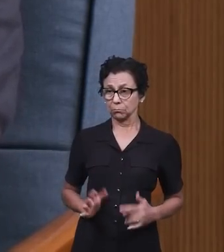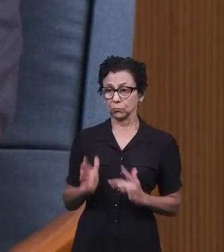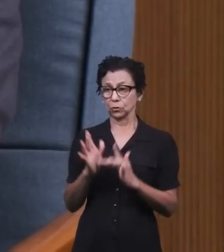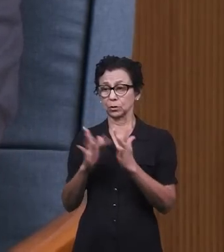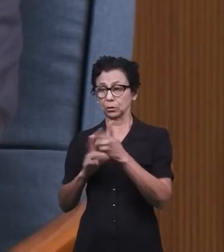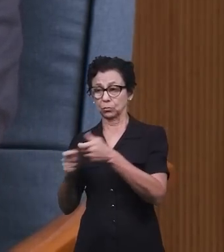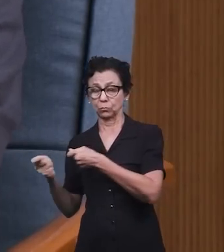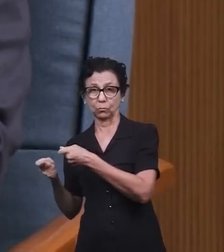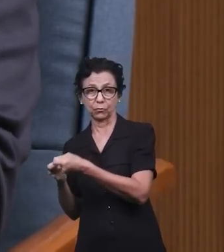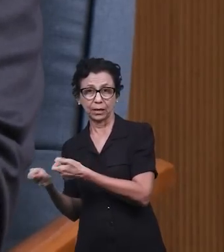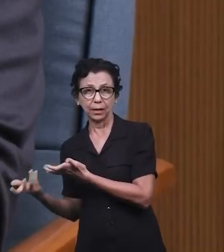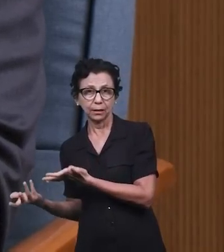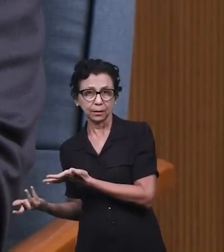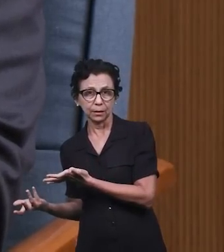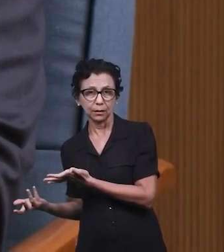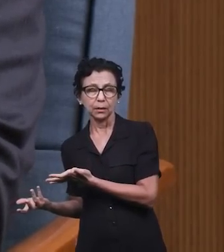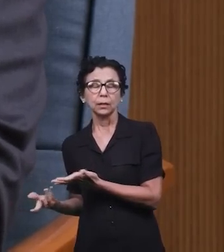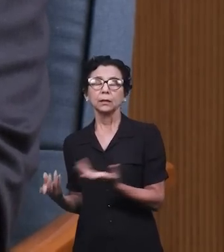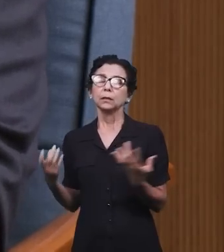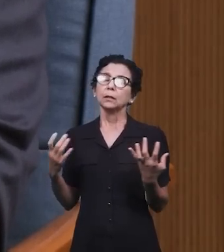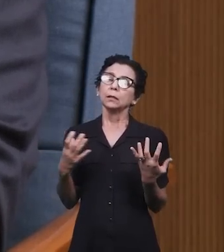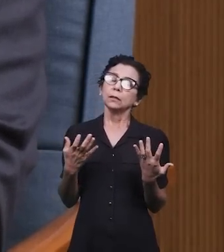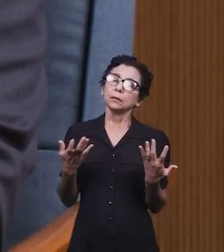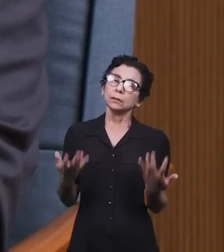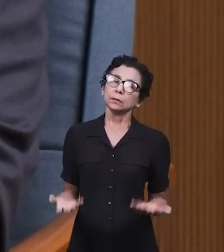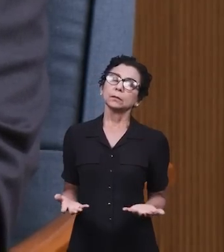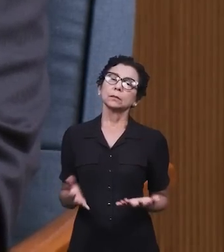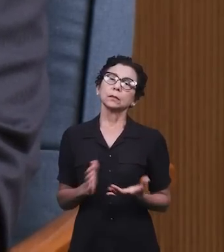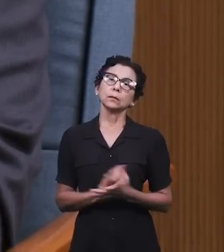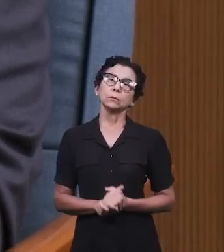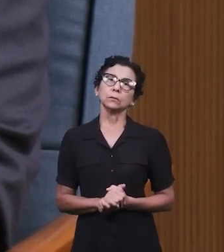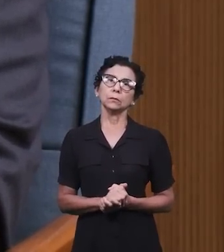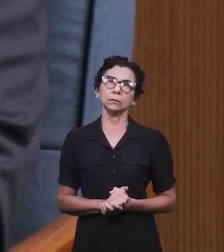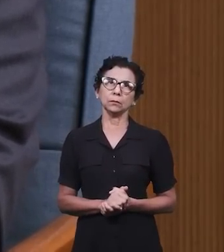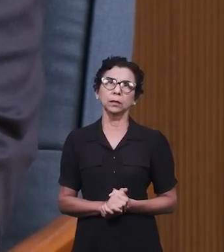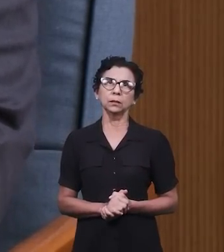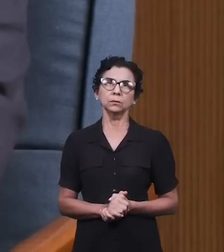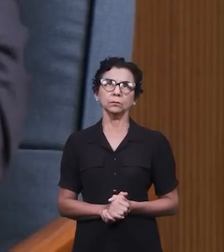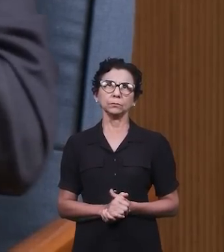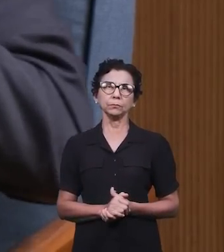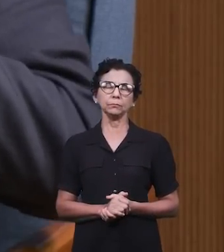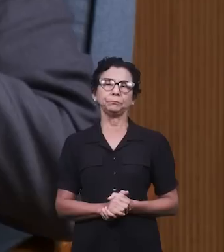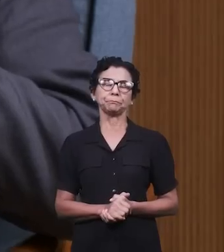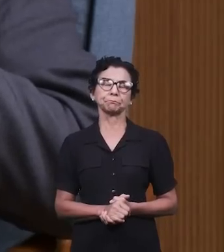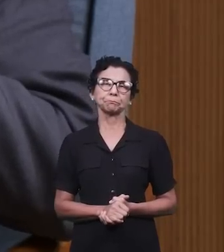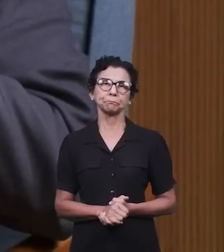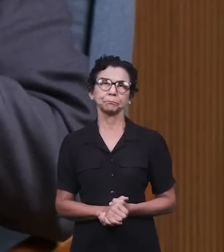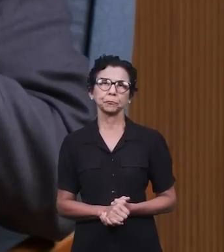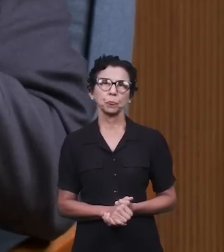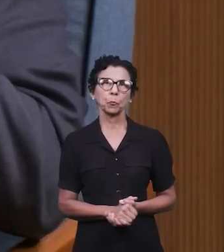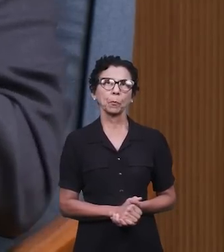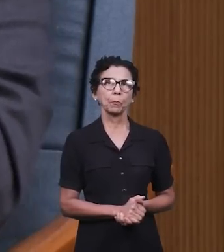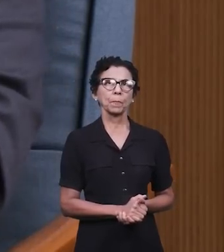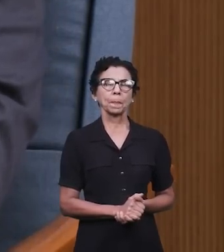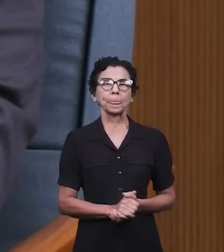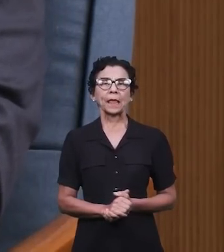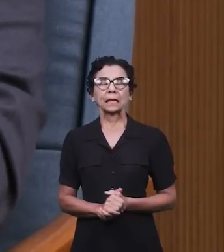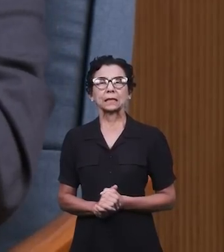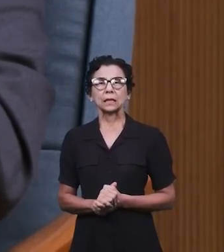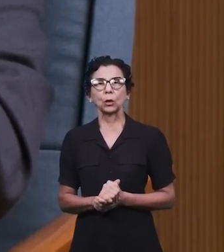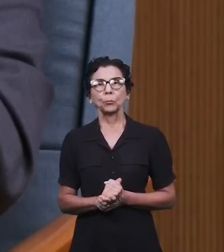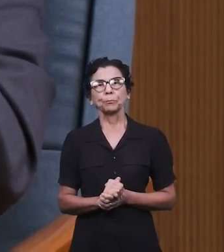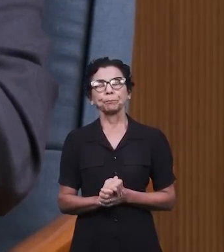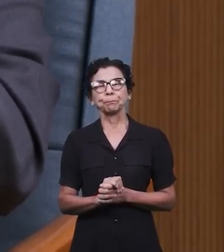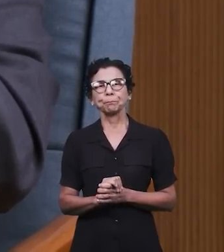a igreja é corpo dele. Então, tudo aquilo que é a ele reputado, eu tenho que viver. Então, a chave